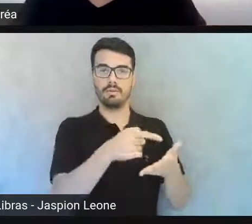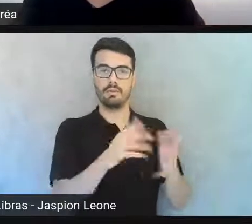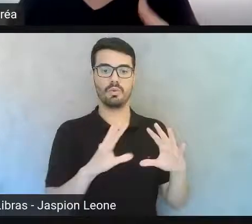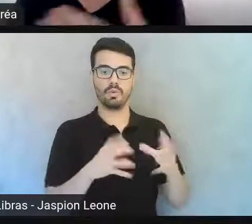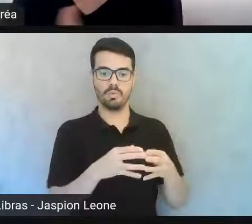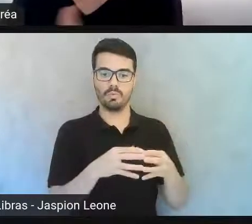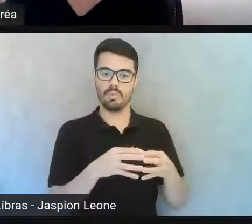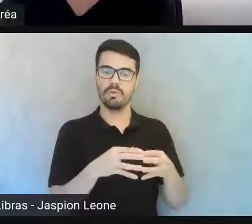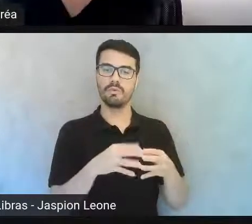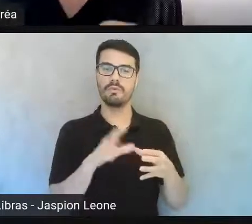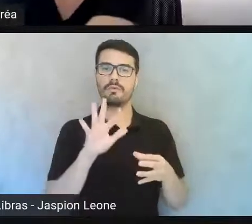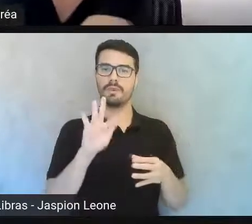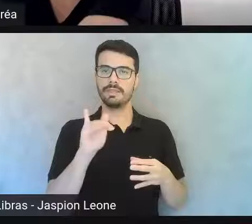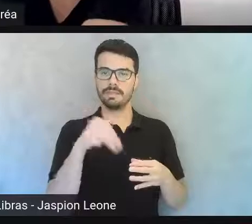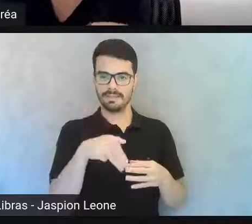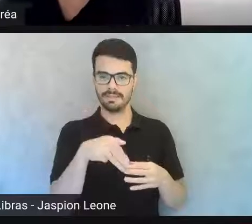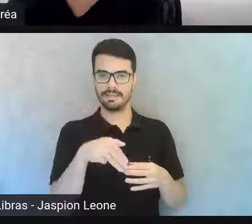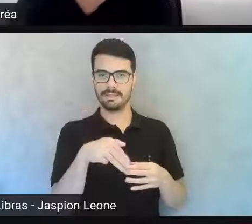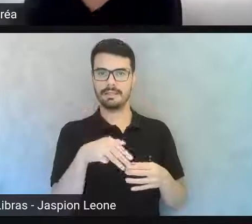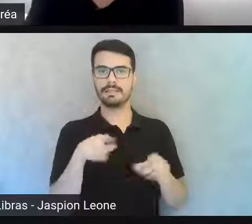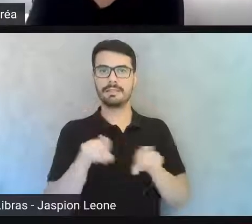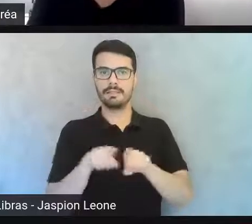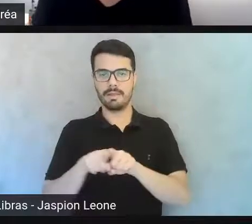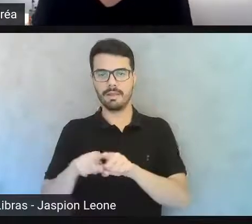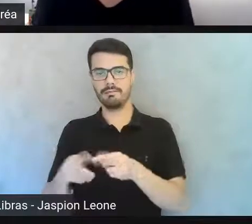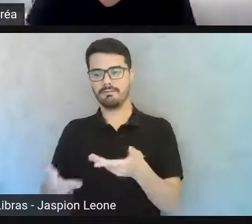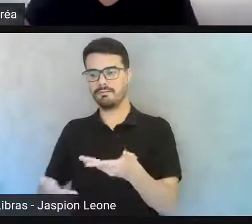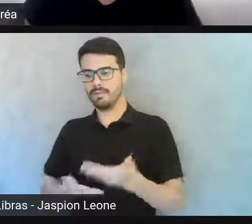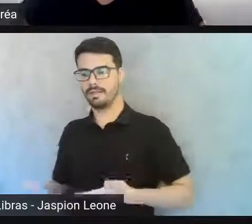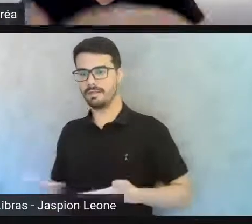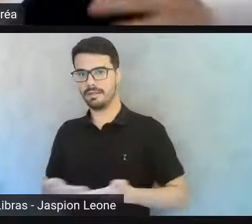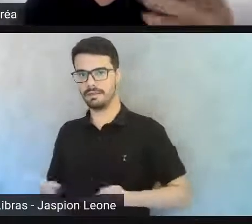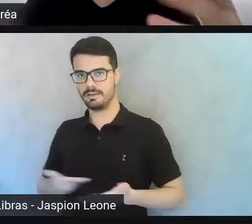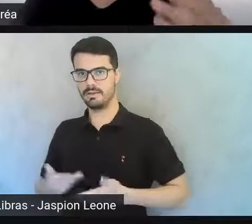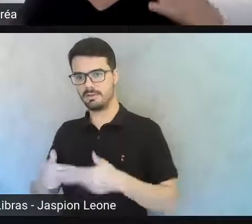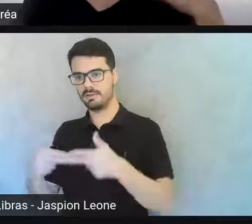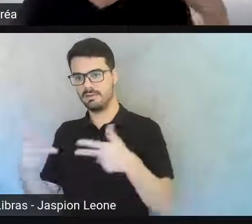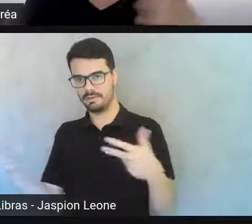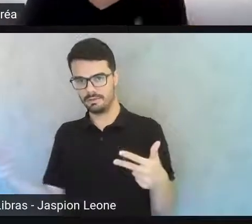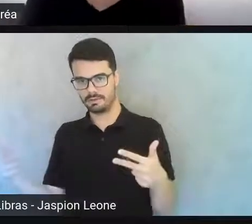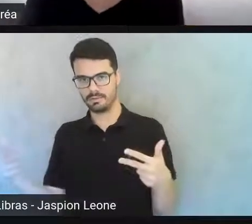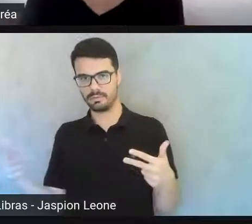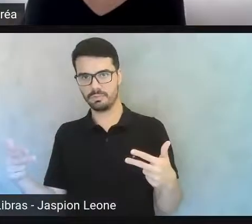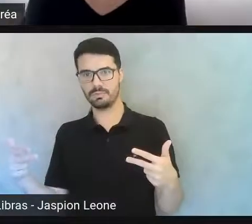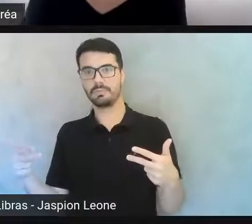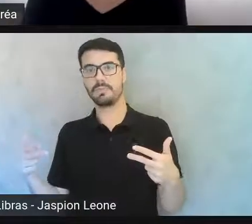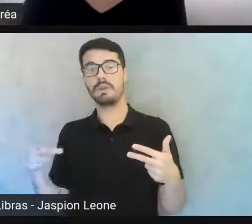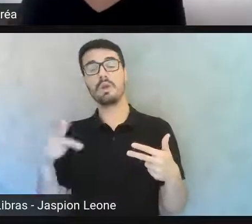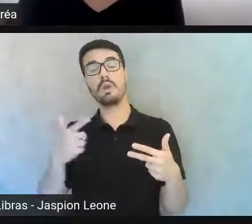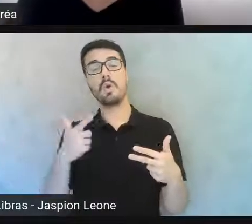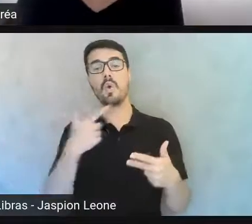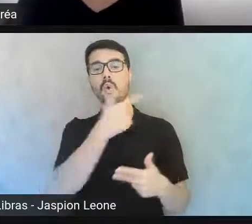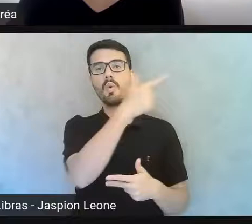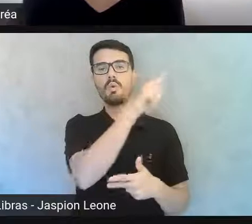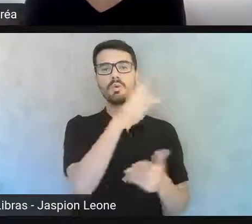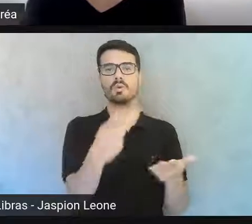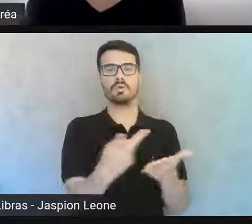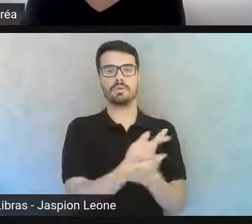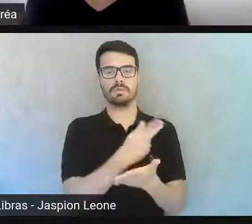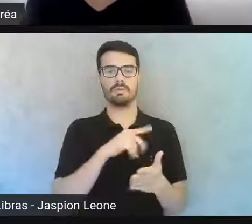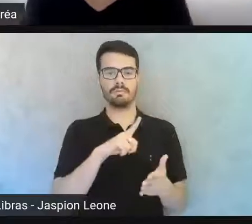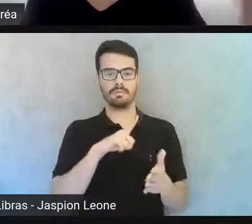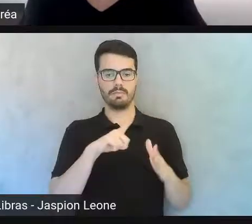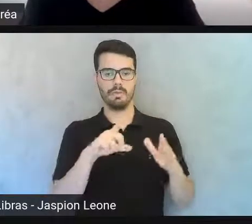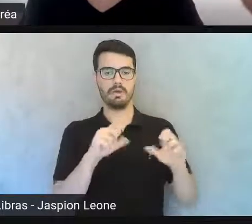redimensionar as atividades essenciais de prestação de serviço, podendo ter todo funcionando de uma outra forma. Eu posso ter uma equipe limpando